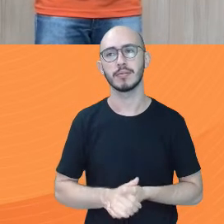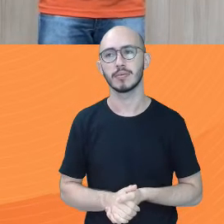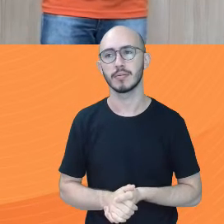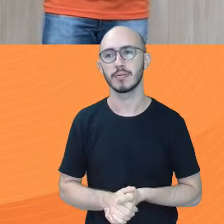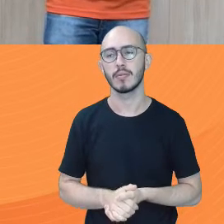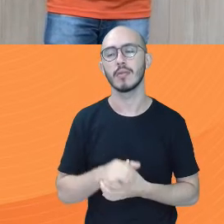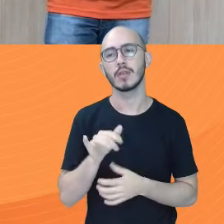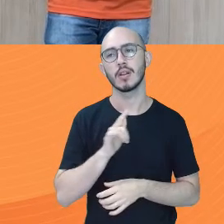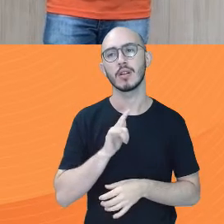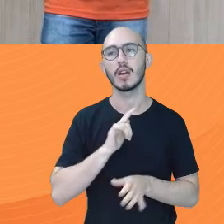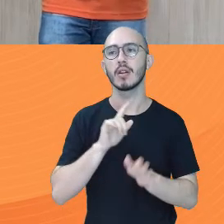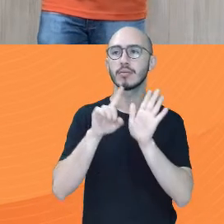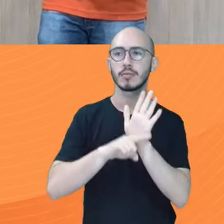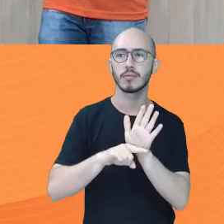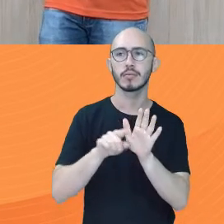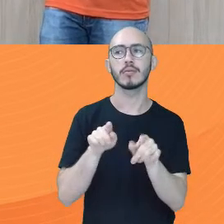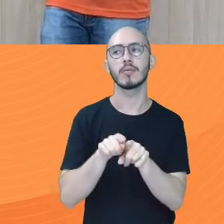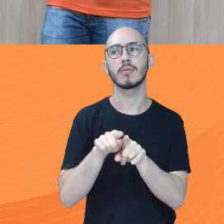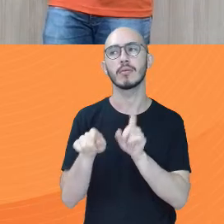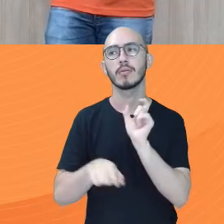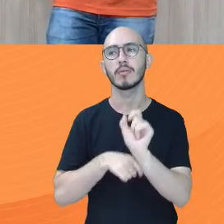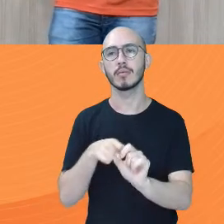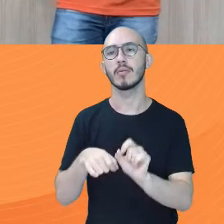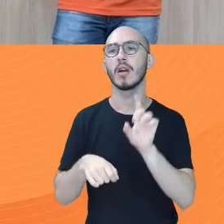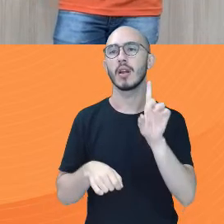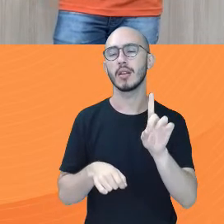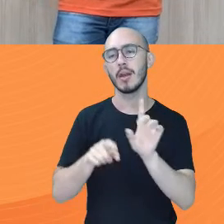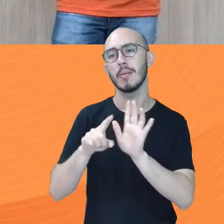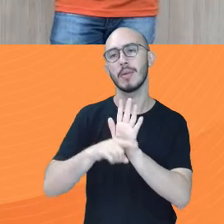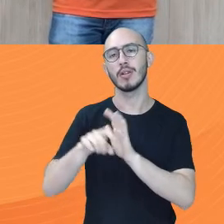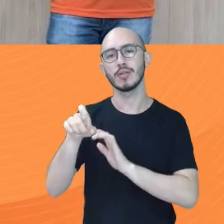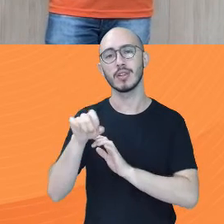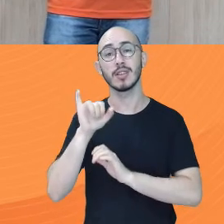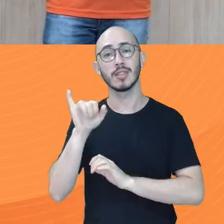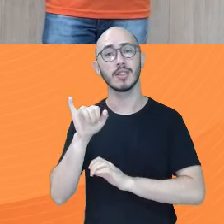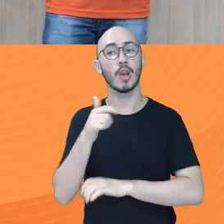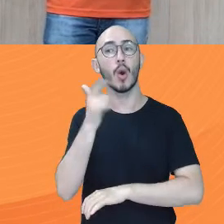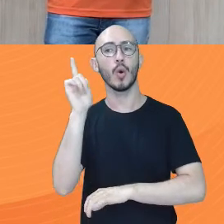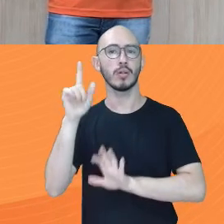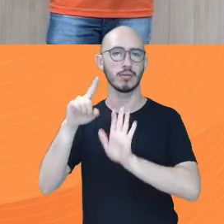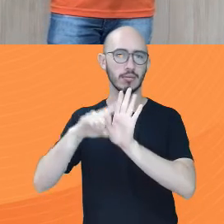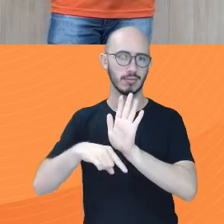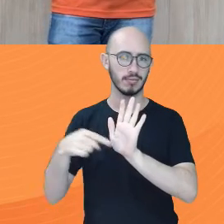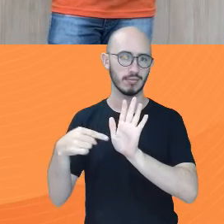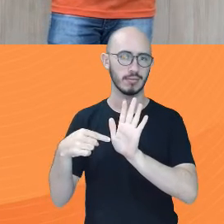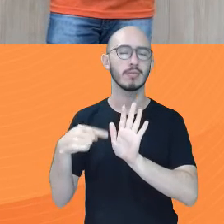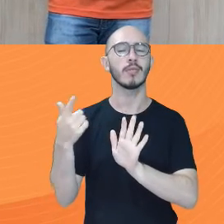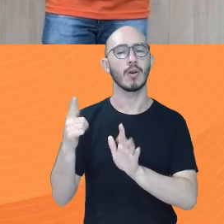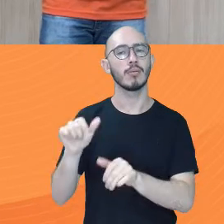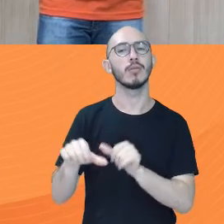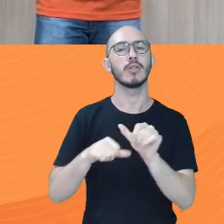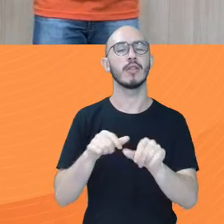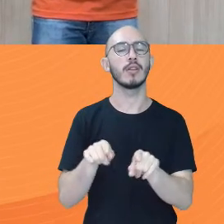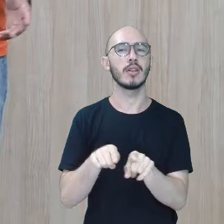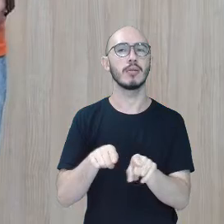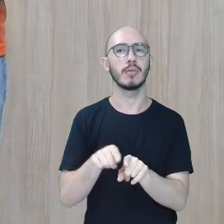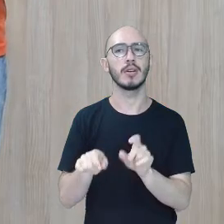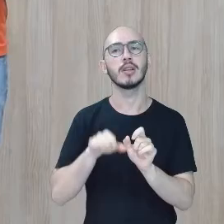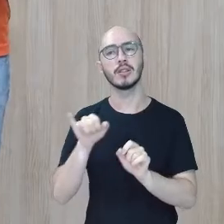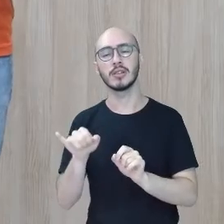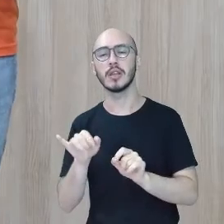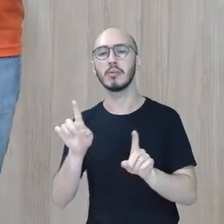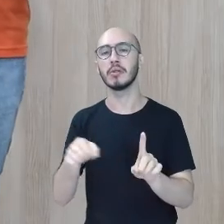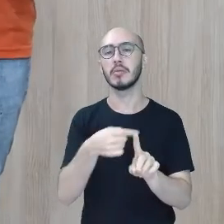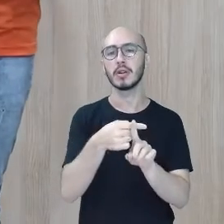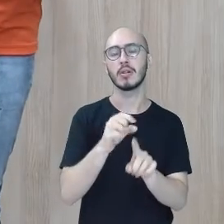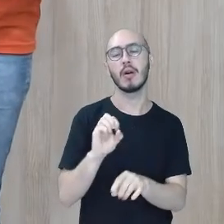uma subtração ali, seria D menos X, tá bom? Então, essa operação aí, seja ela de adição